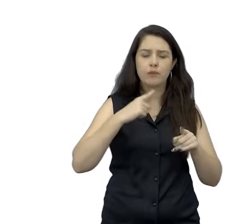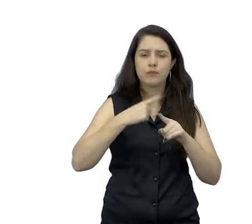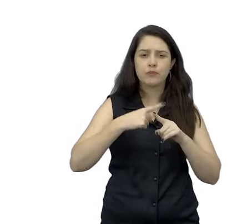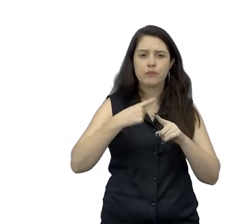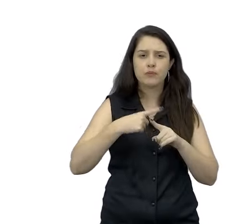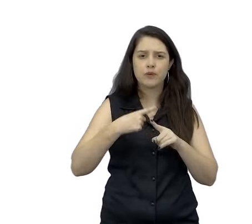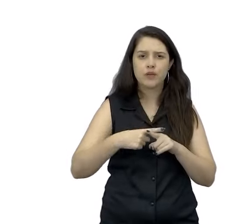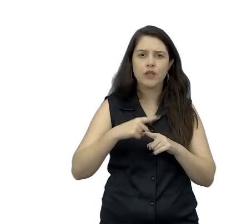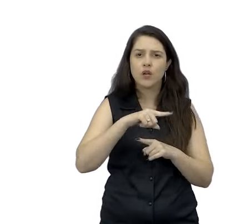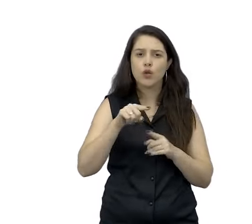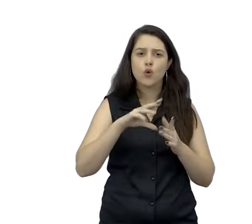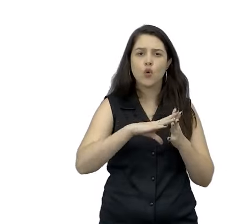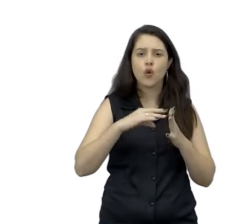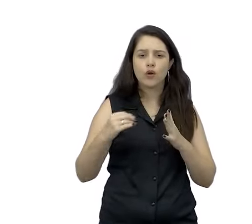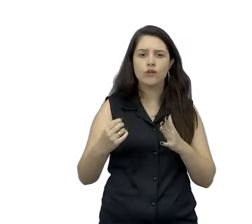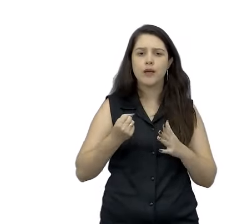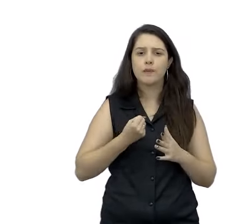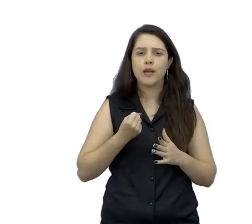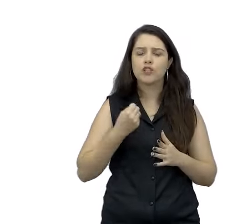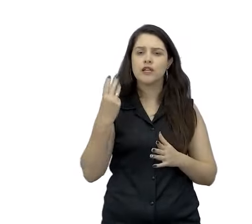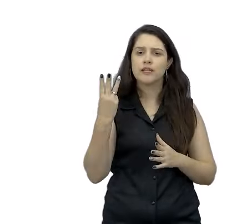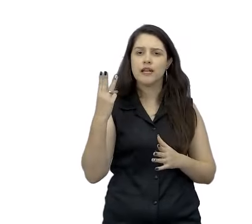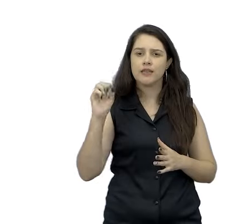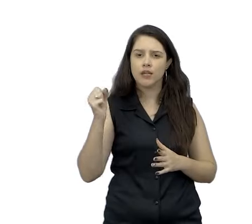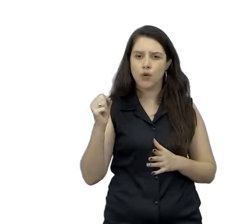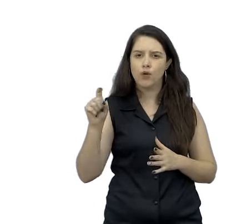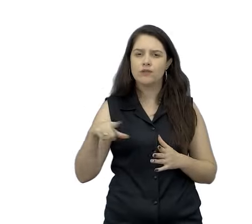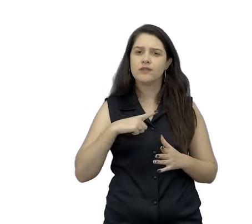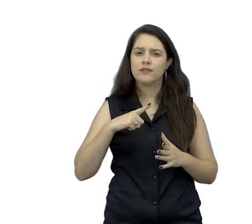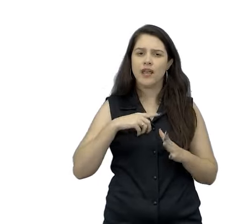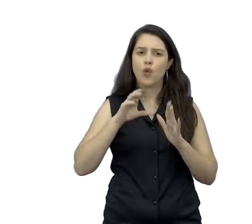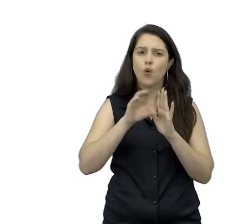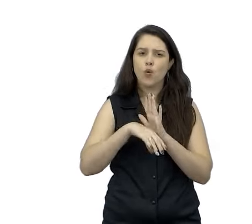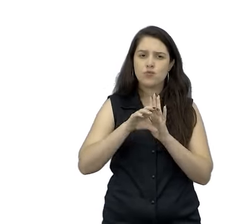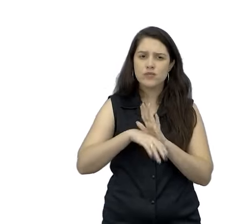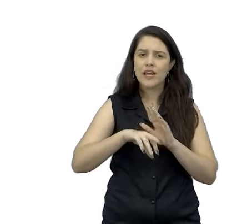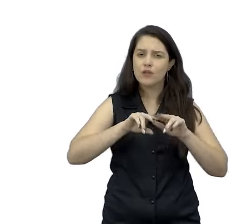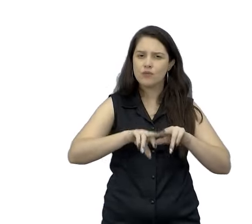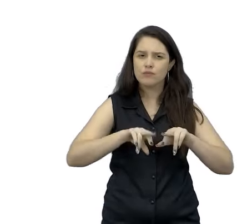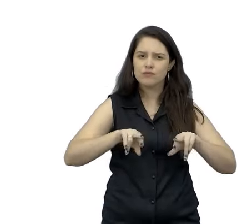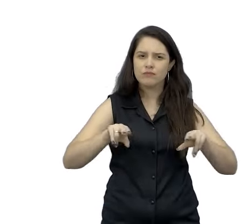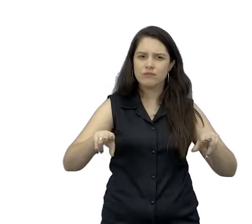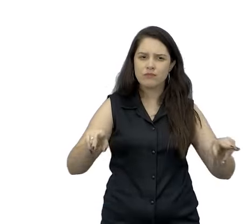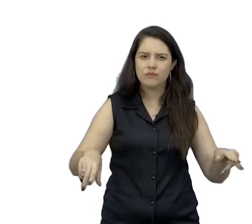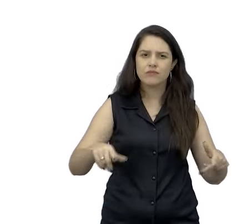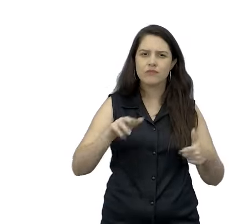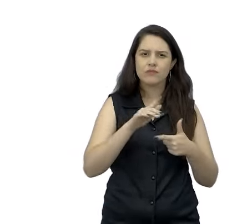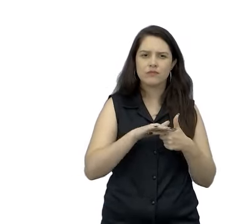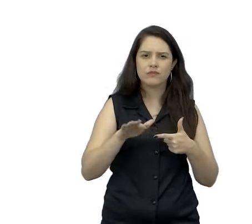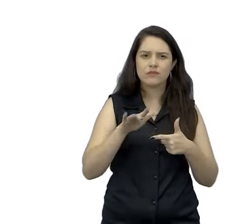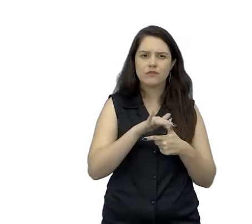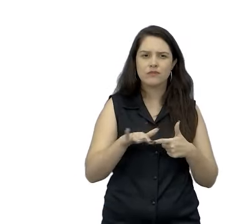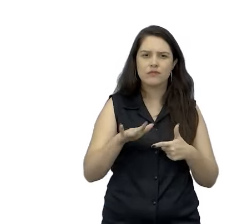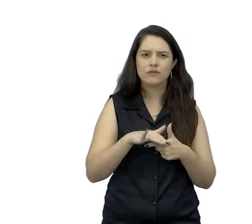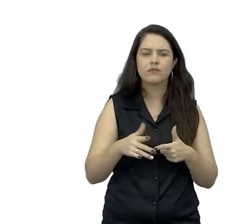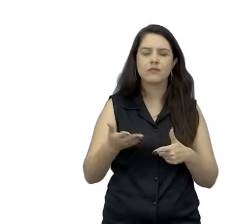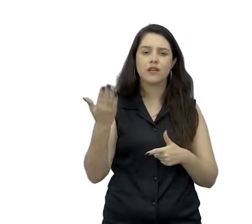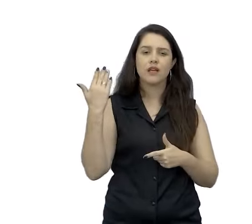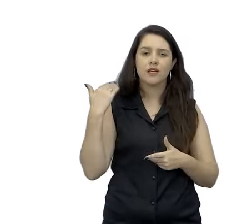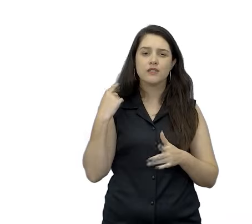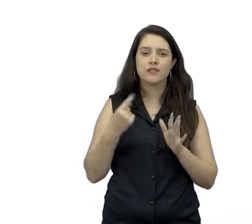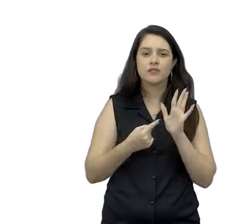no nosso currículo, na página 38, ele tem o seguinte conceito: o letramento e o multiletramento garantem a